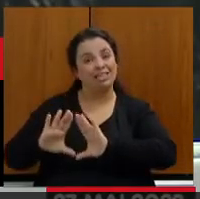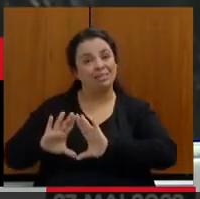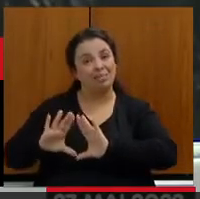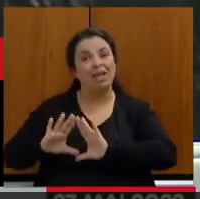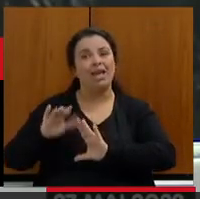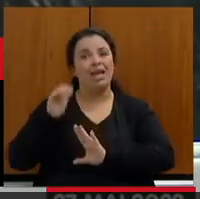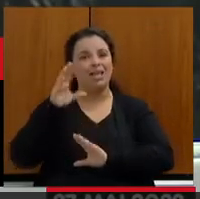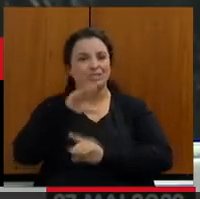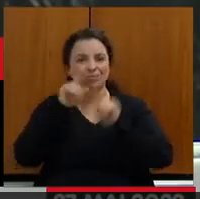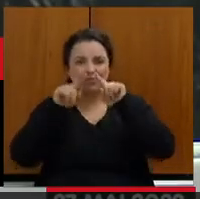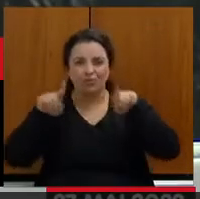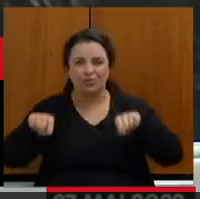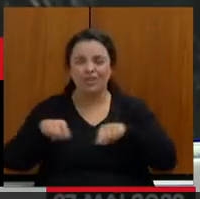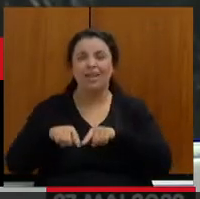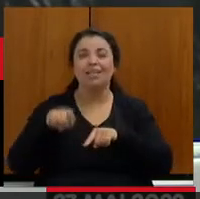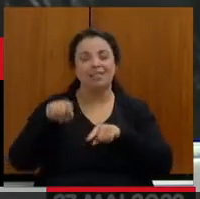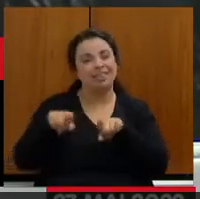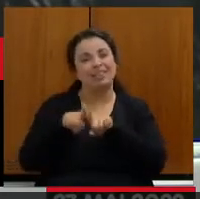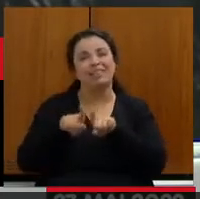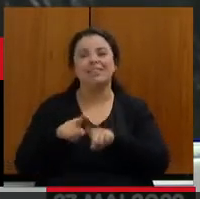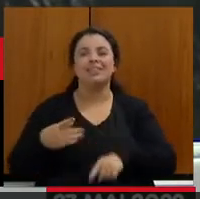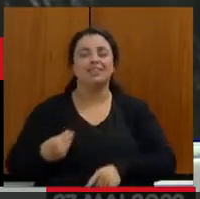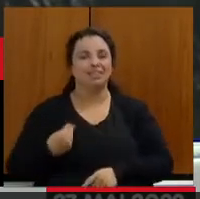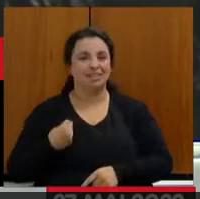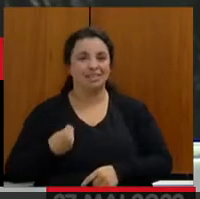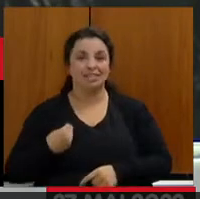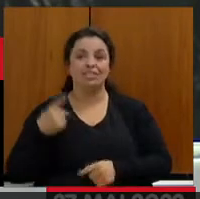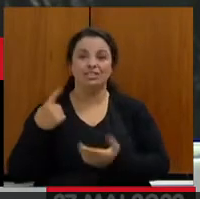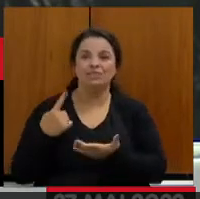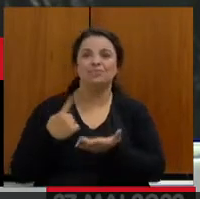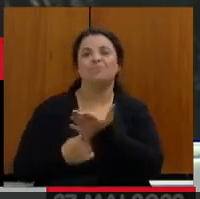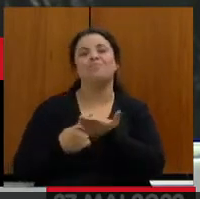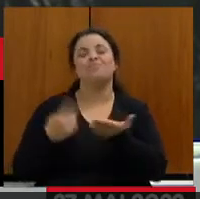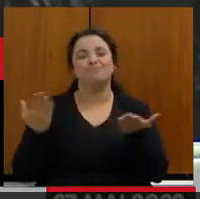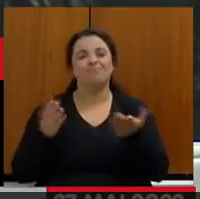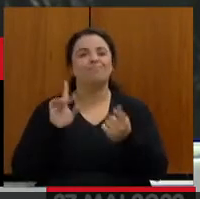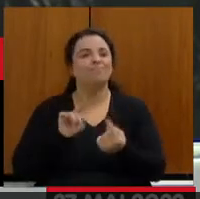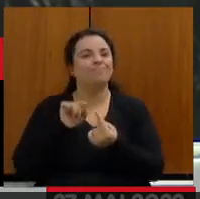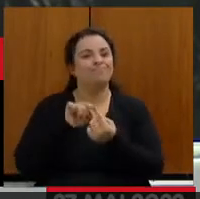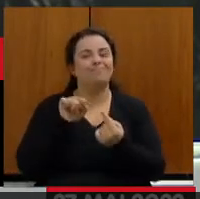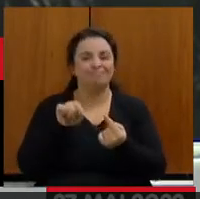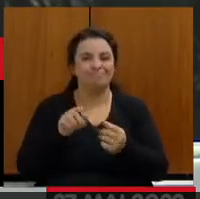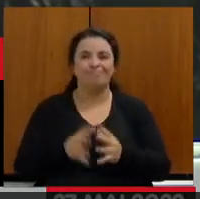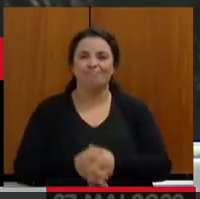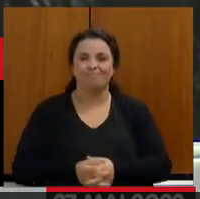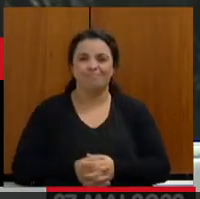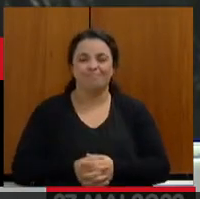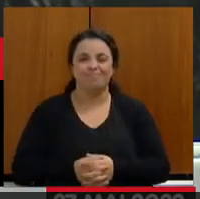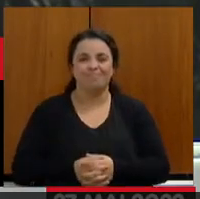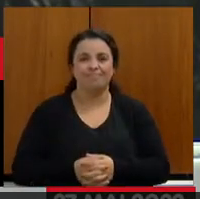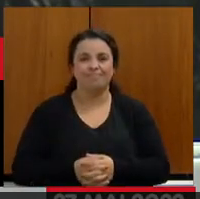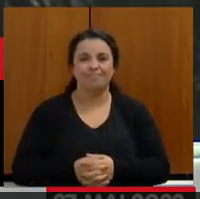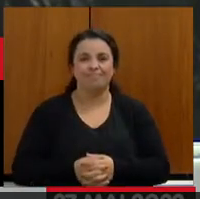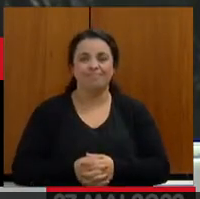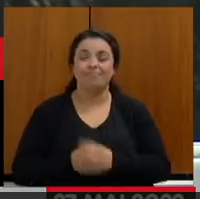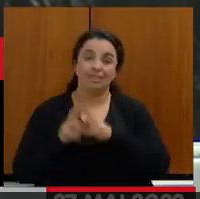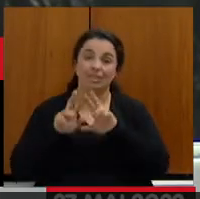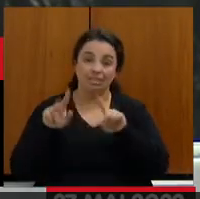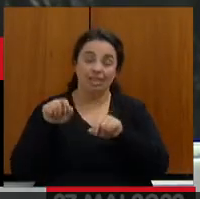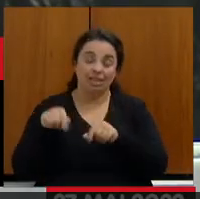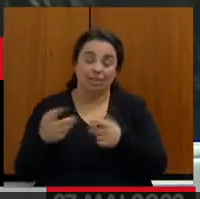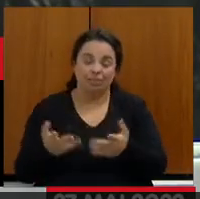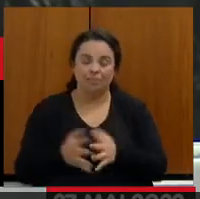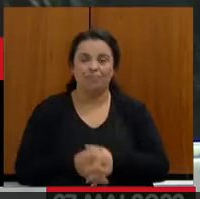há servidores que também se fizeram presentes e comprometidas com essa causa ao longo dos encontros